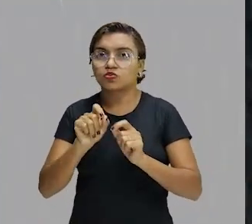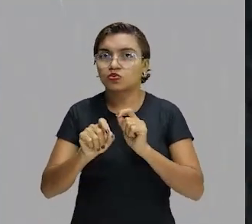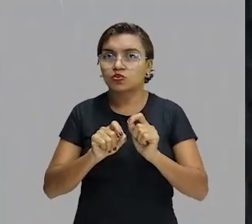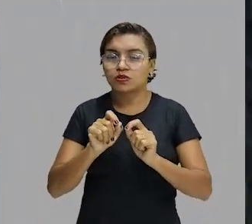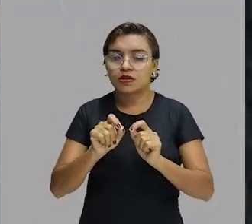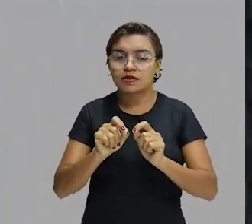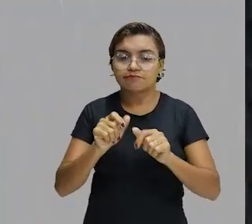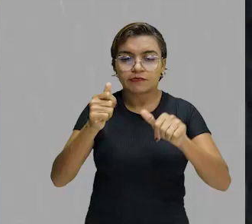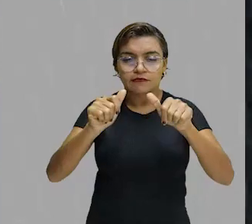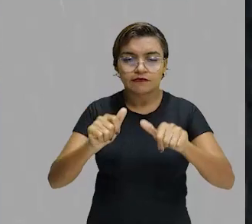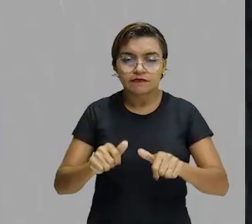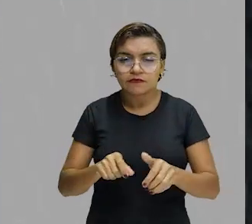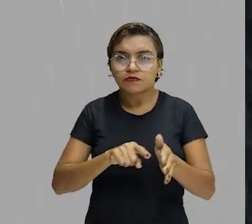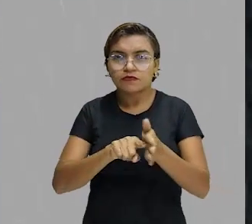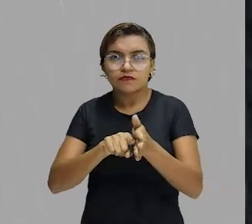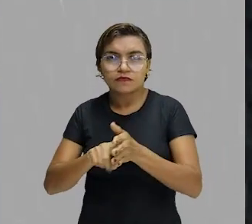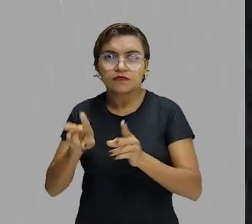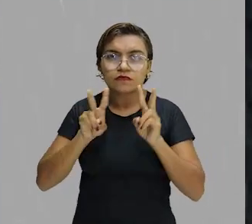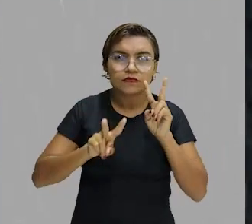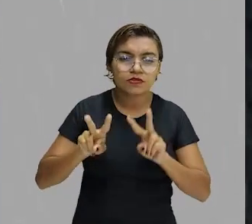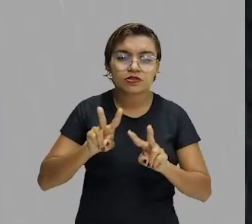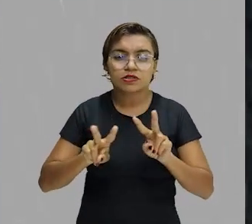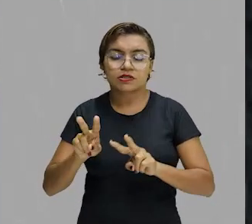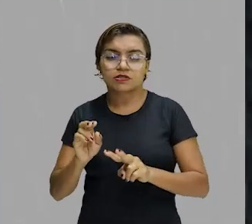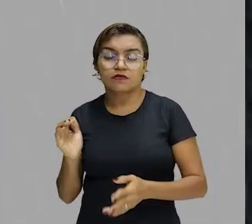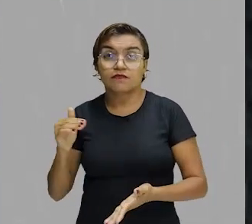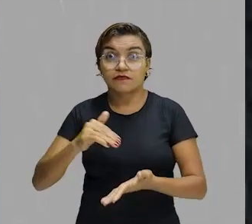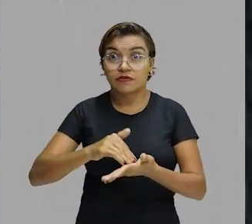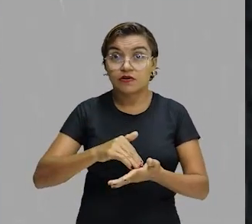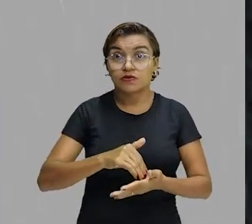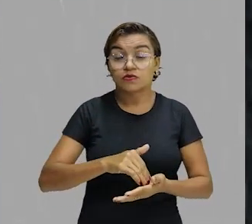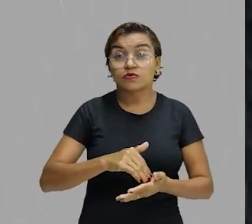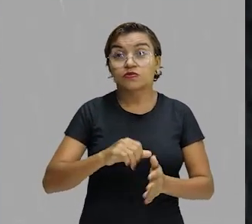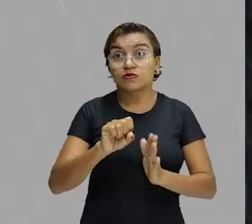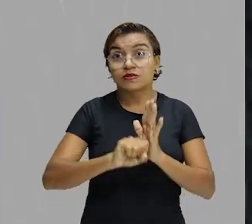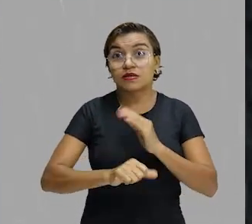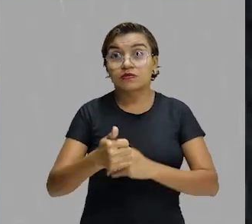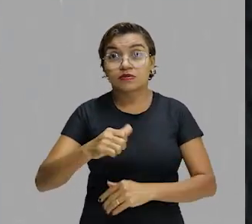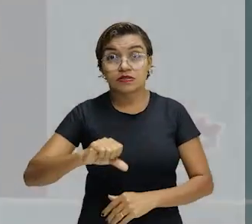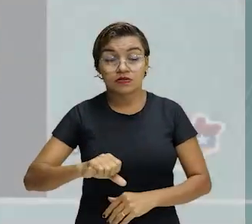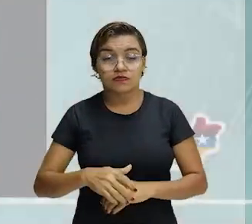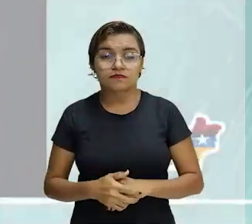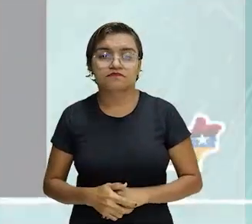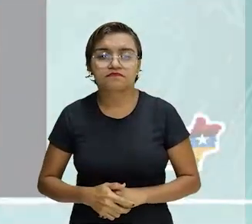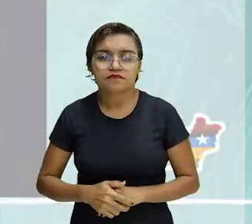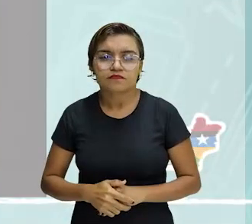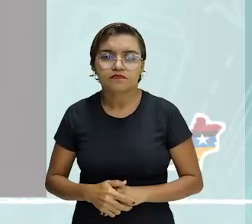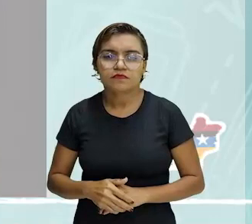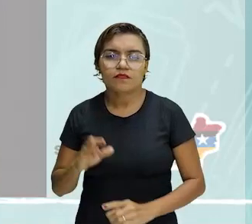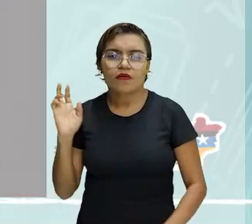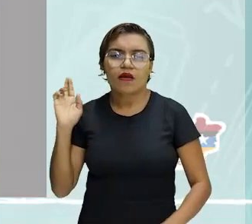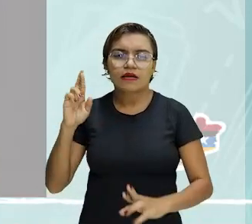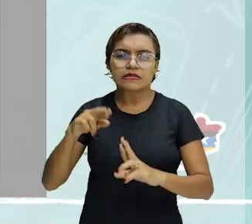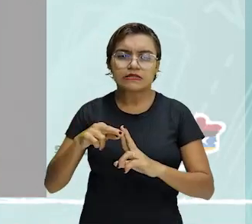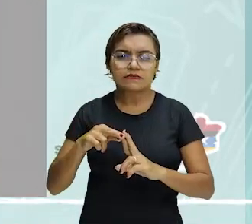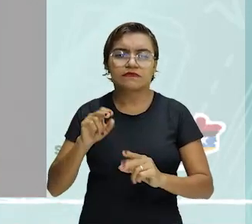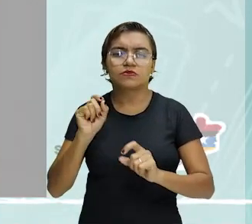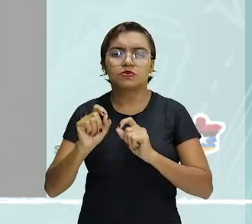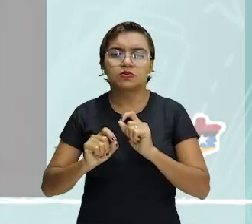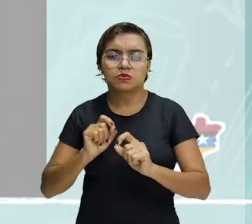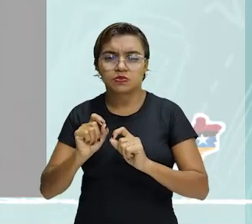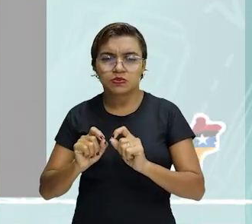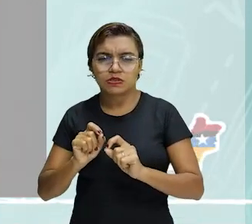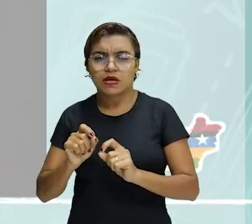ciências, no final do século XVIII e no século XIX. Essa ênfase animalesca, ela trata o homem como